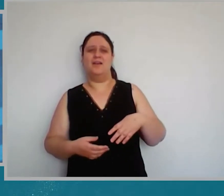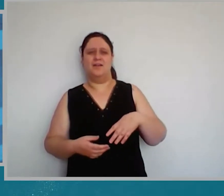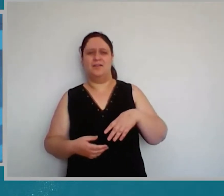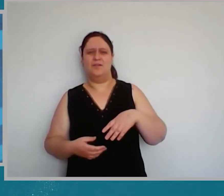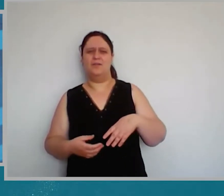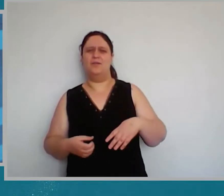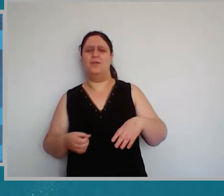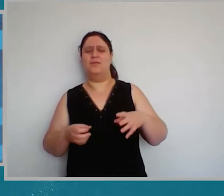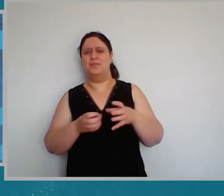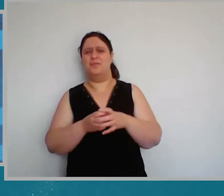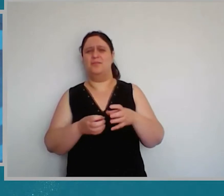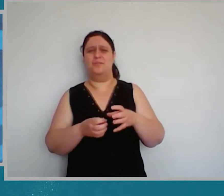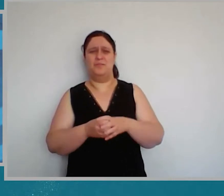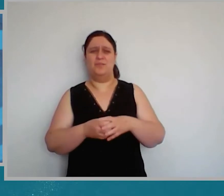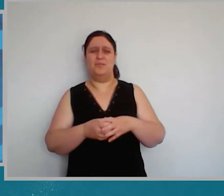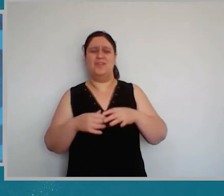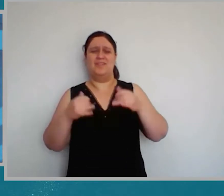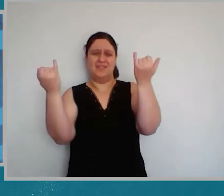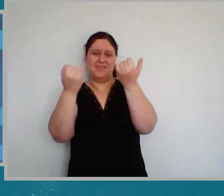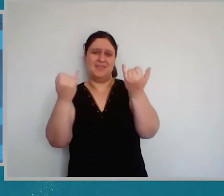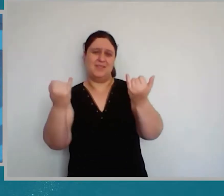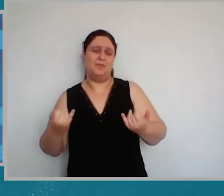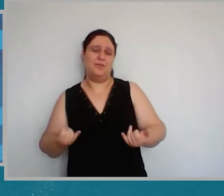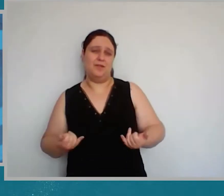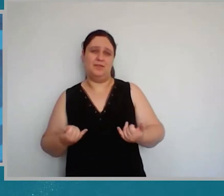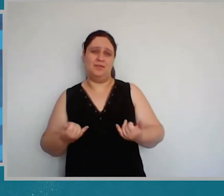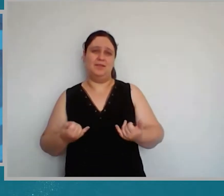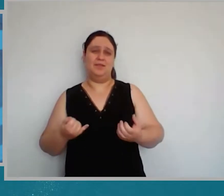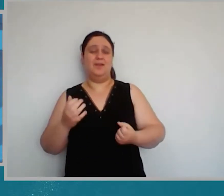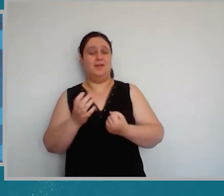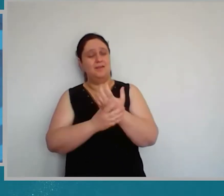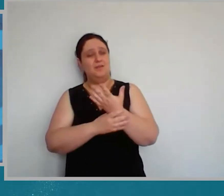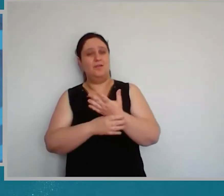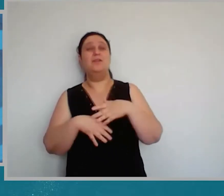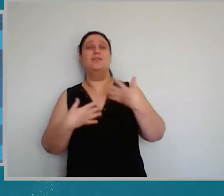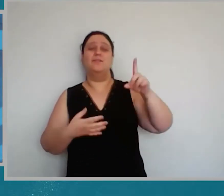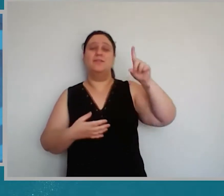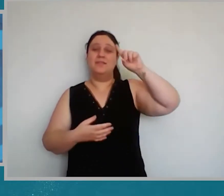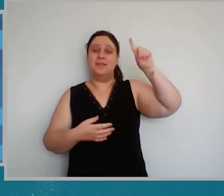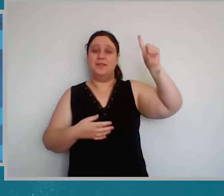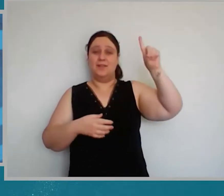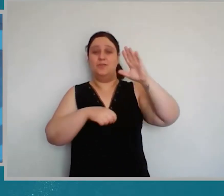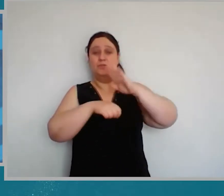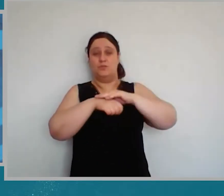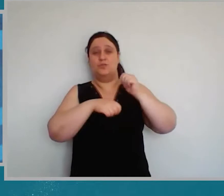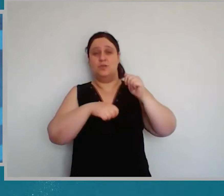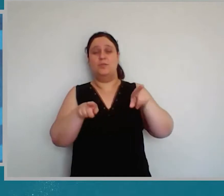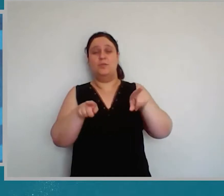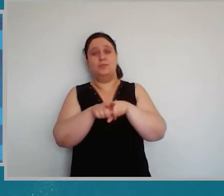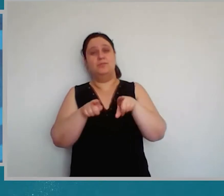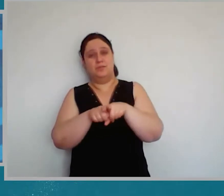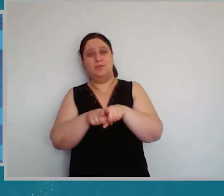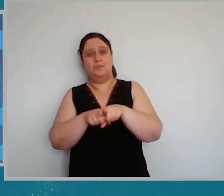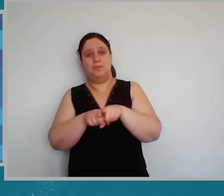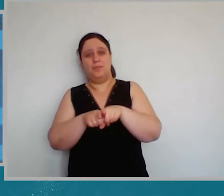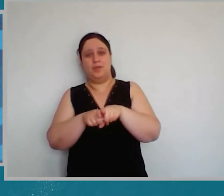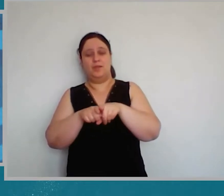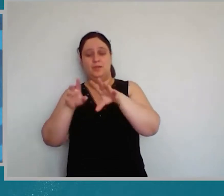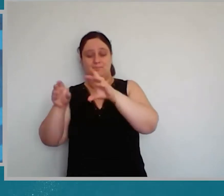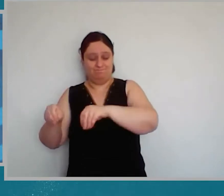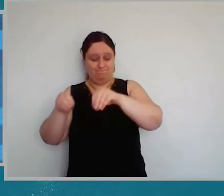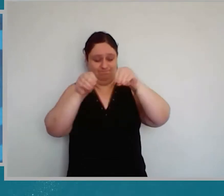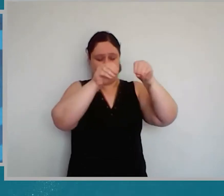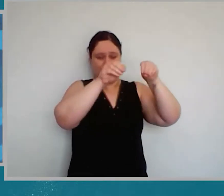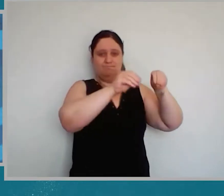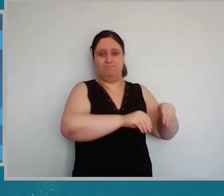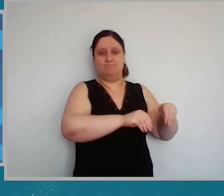idolatria. Um dia, Deus então nos chamou também desse lugar, onde está